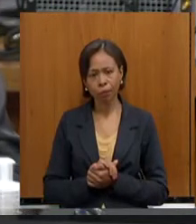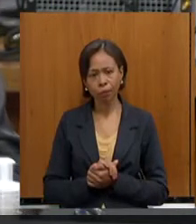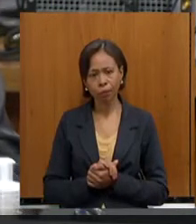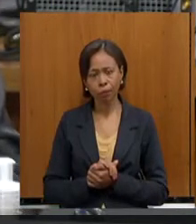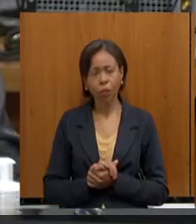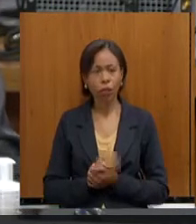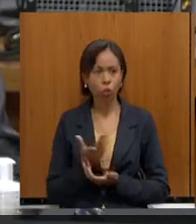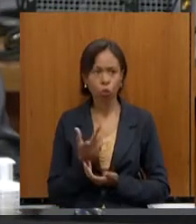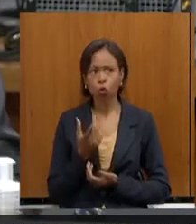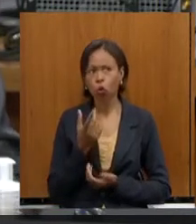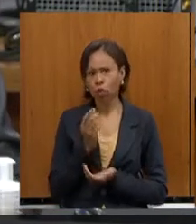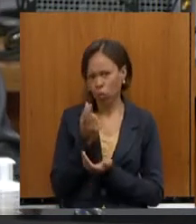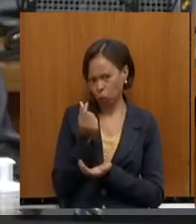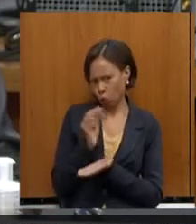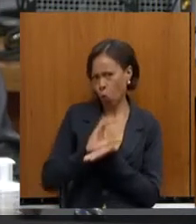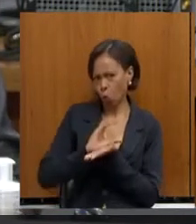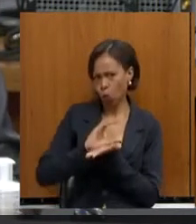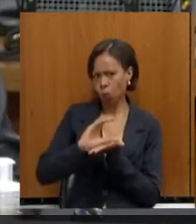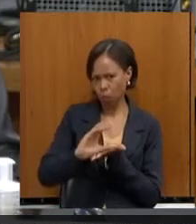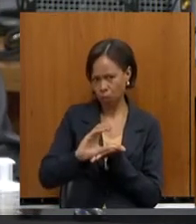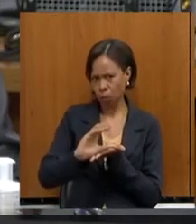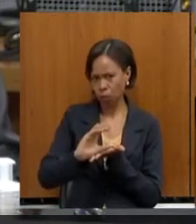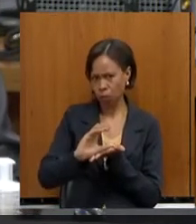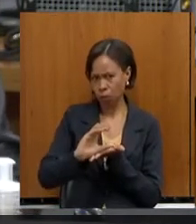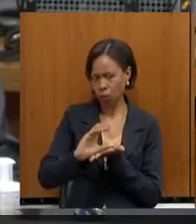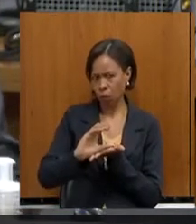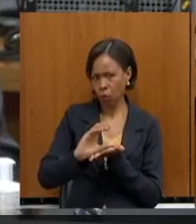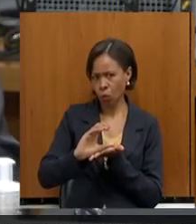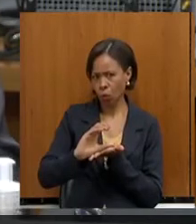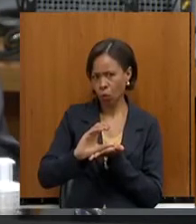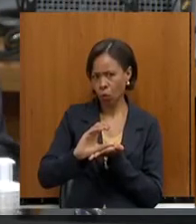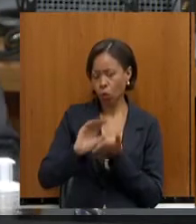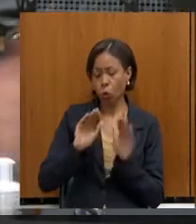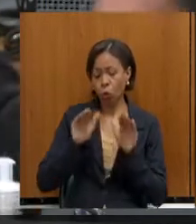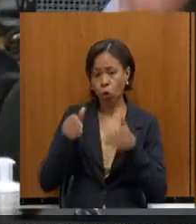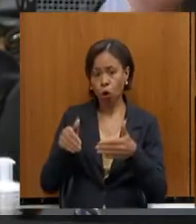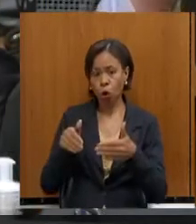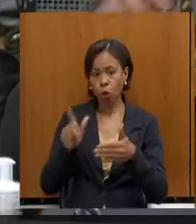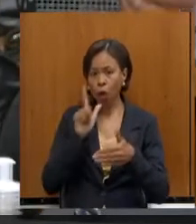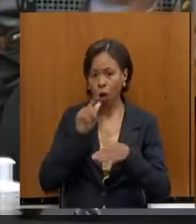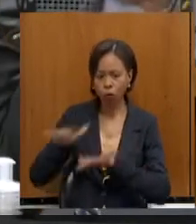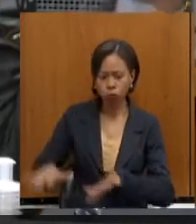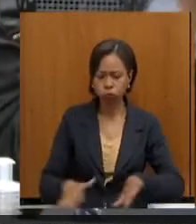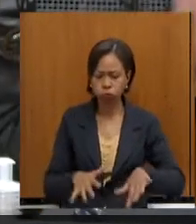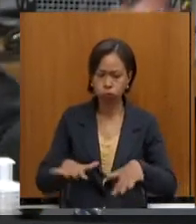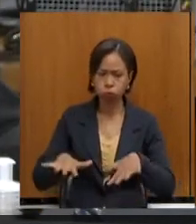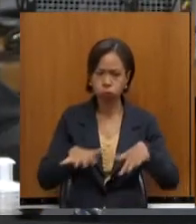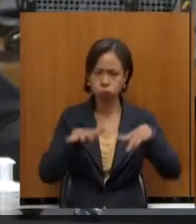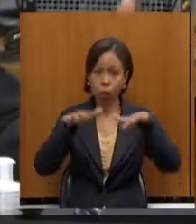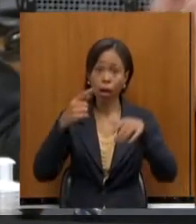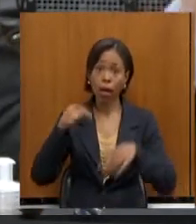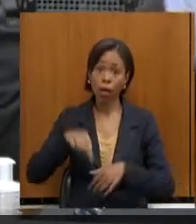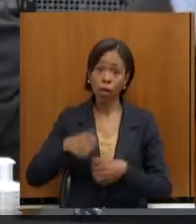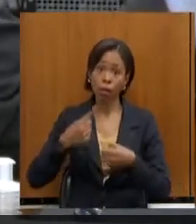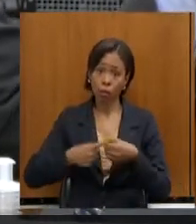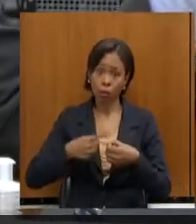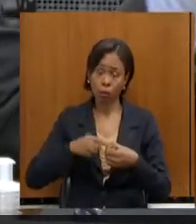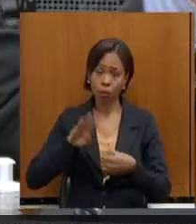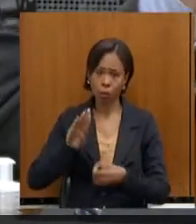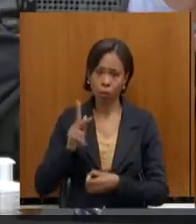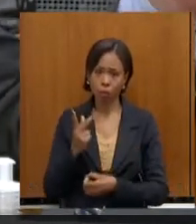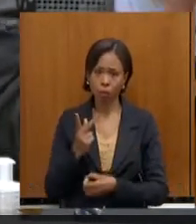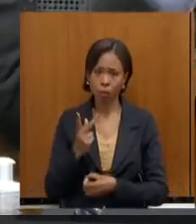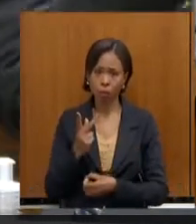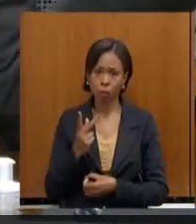das verbas anunciadas para as questões de enchentes aqui em Belo Horizonte e e